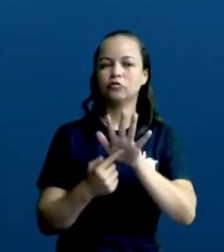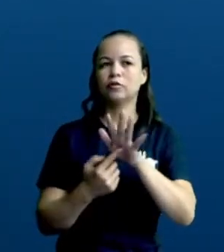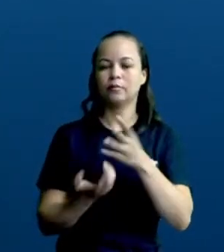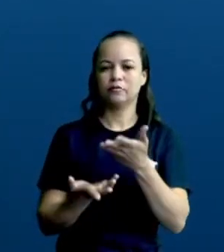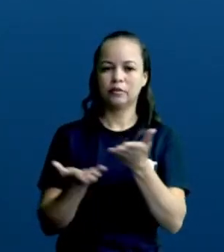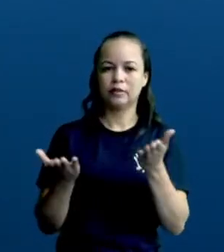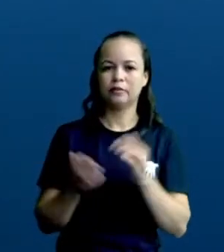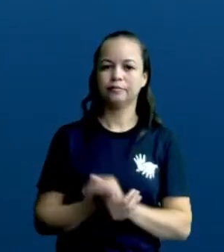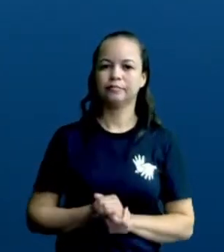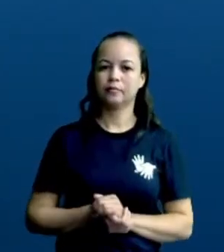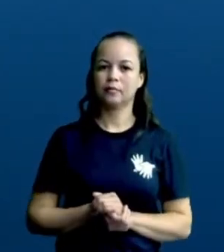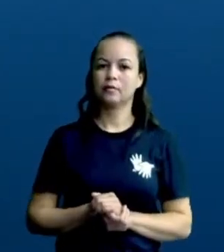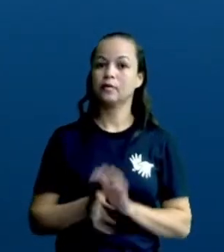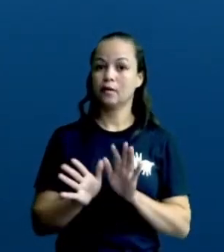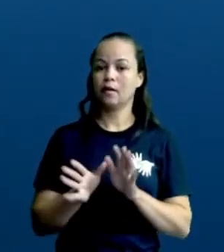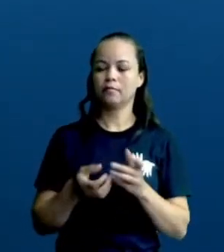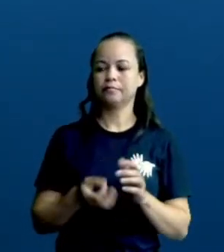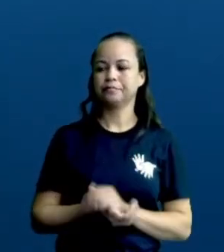coisa.